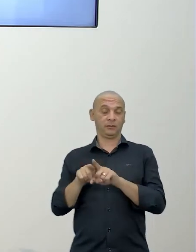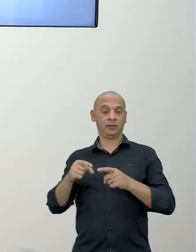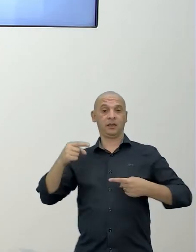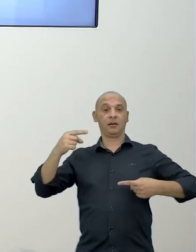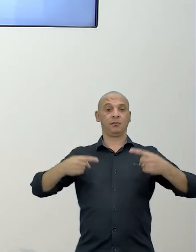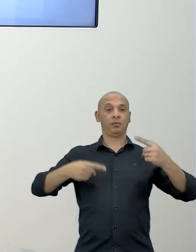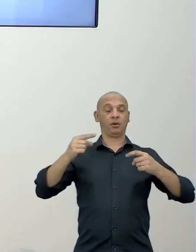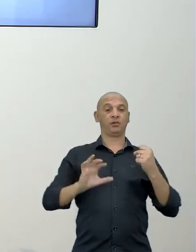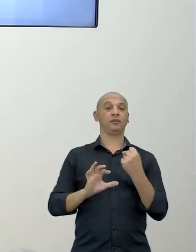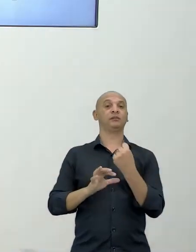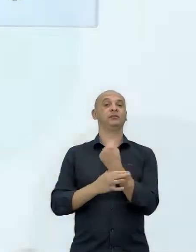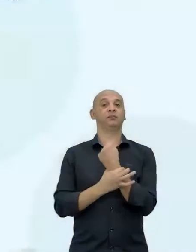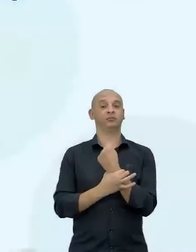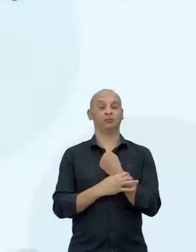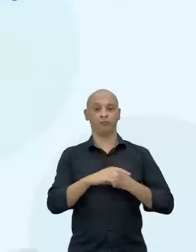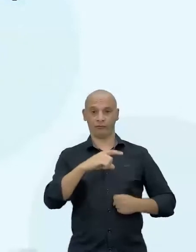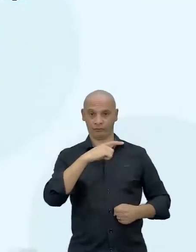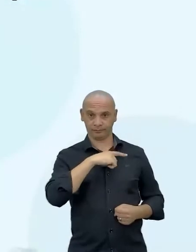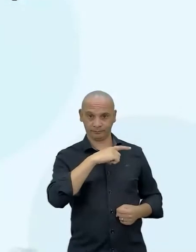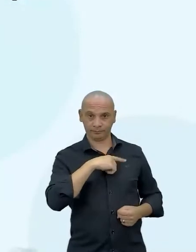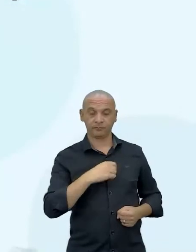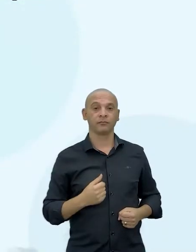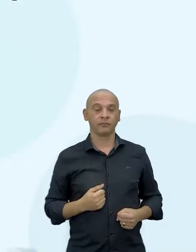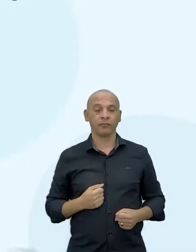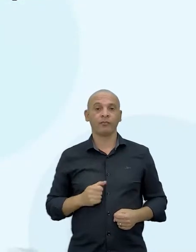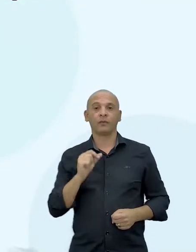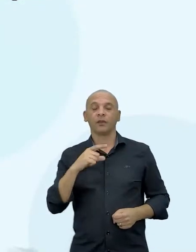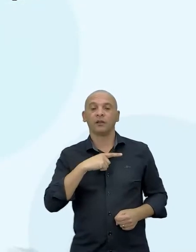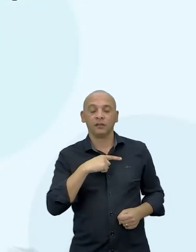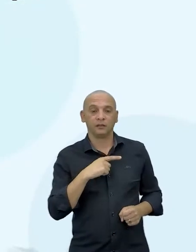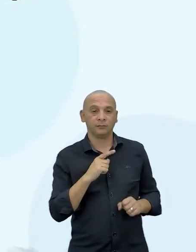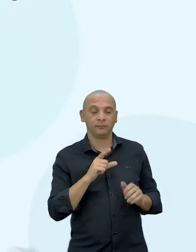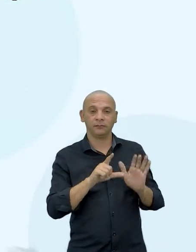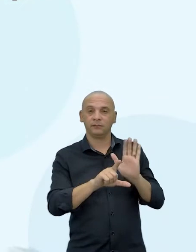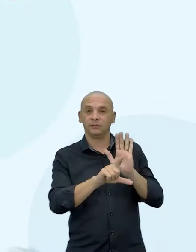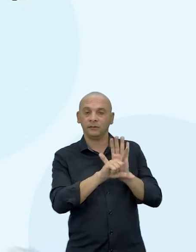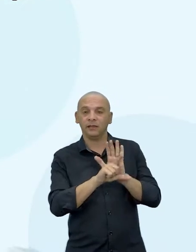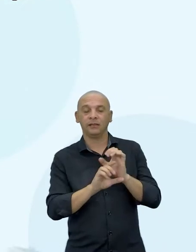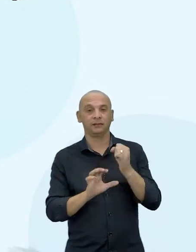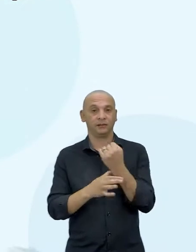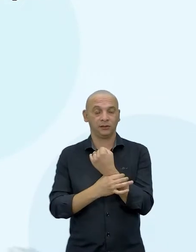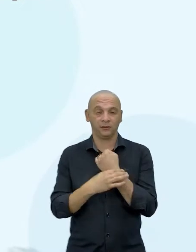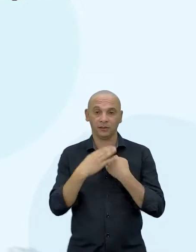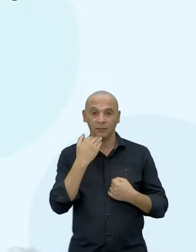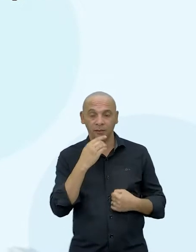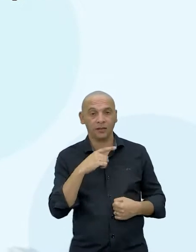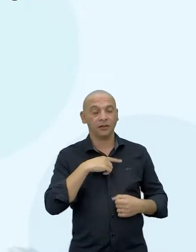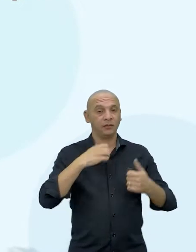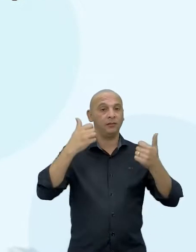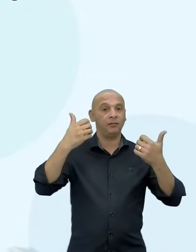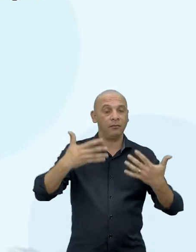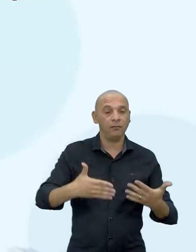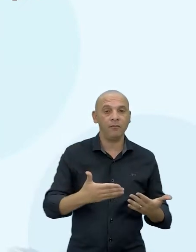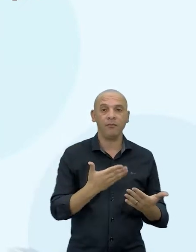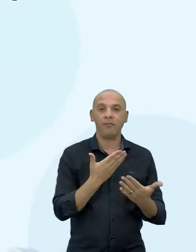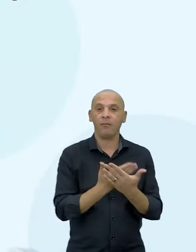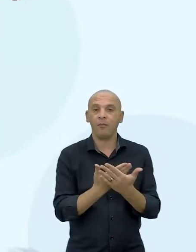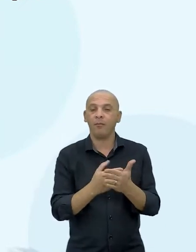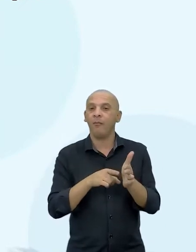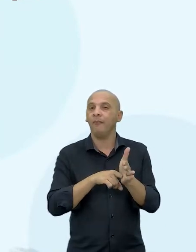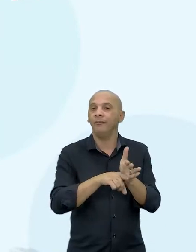pessoas entendem isso aqui? Isso é um bom questionamento. A gente também tem políticas de segurança alimentar na cidade. A gente, inclusive, falou